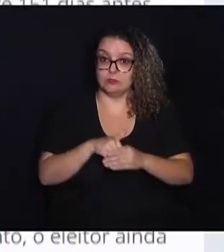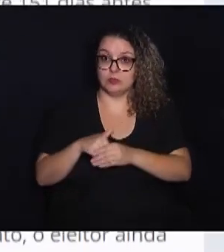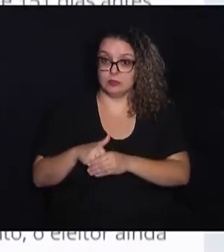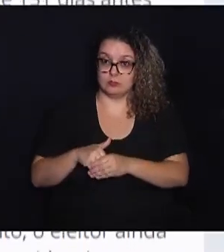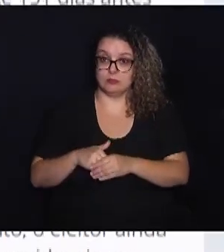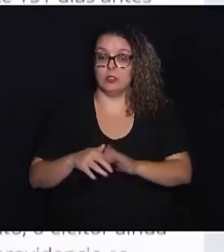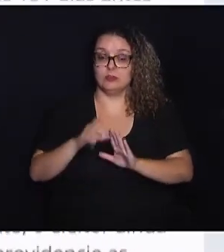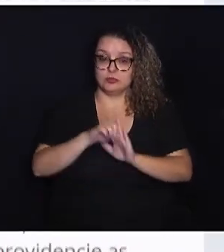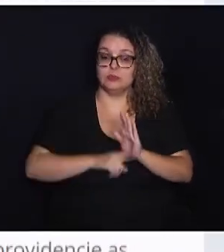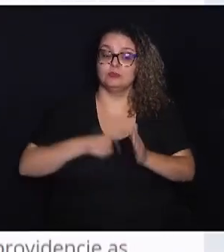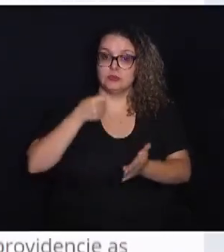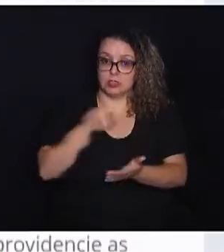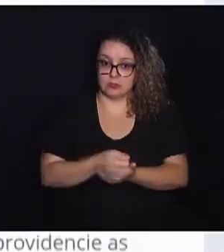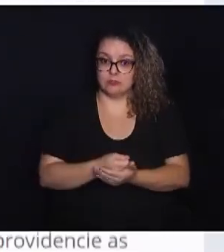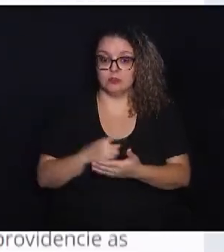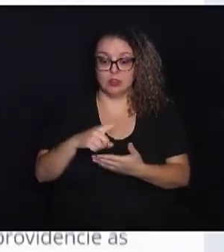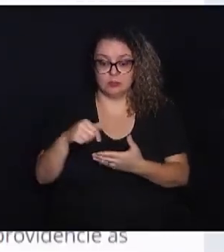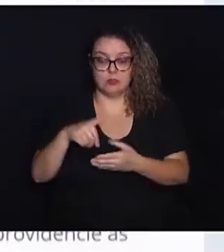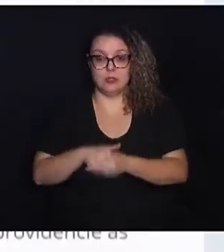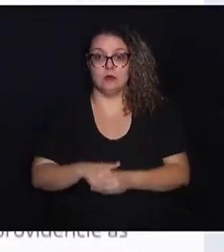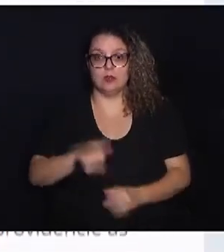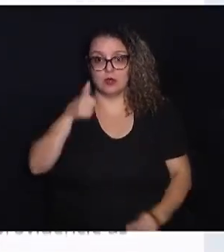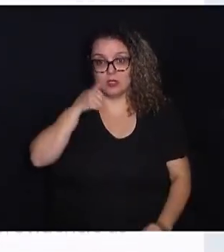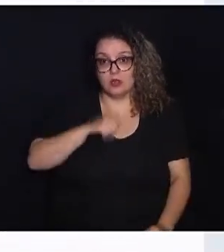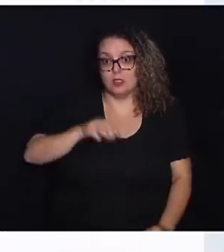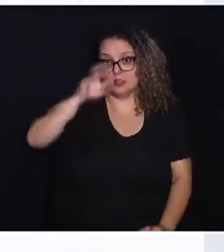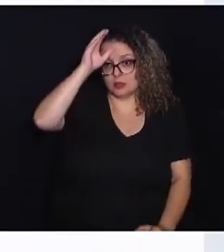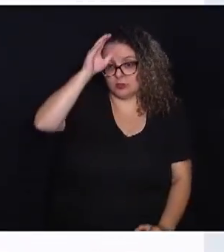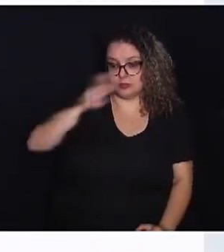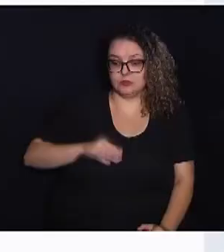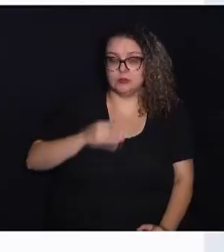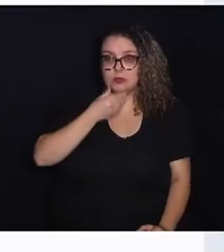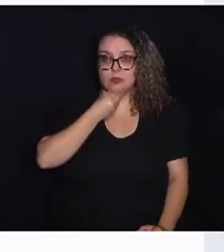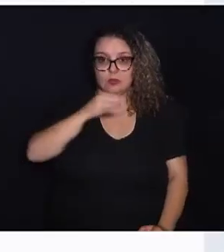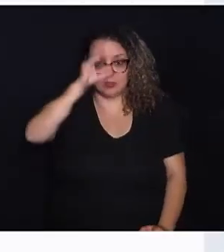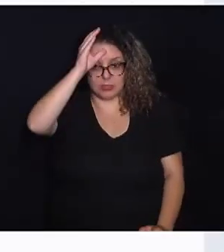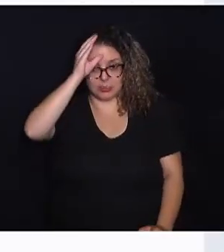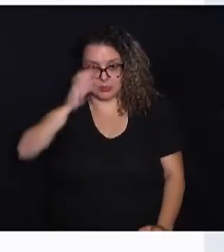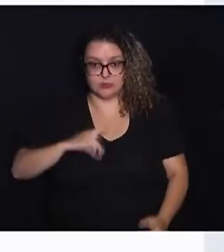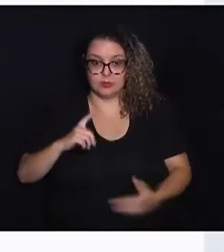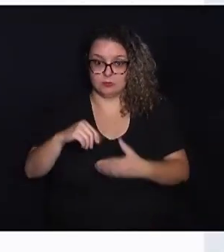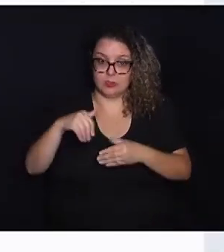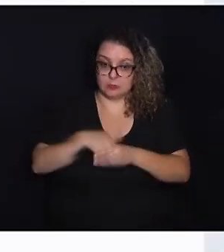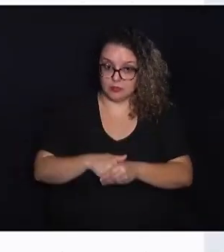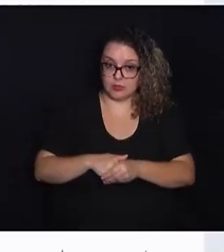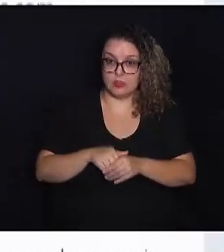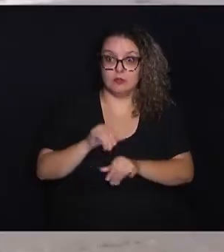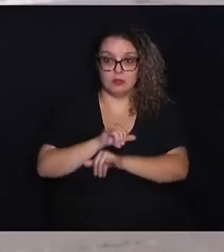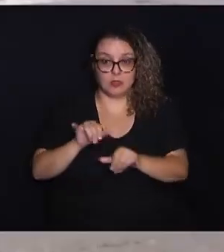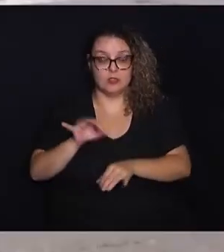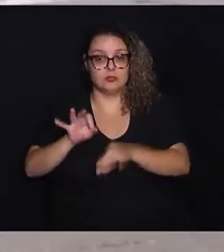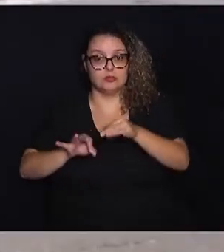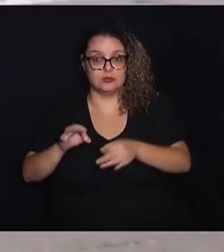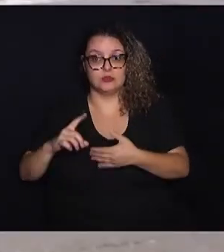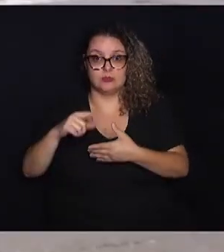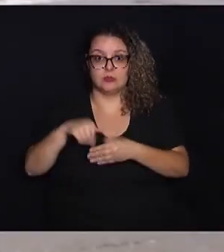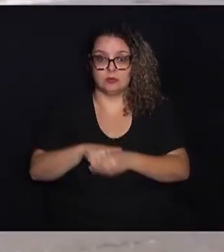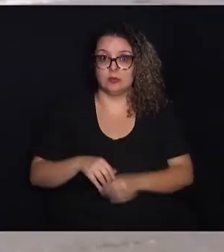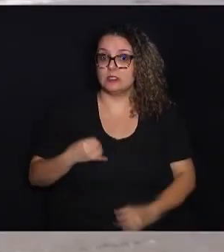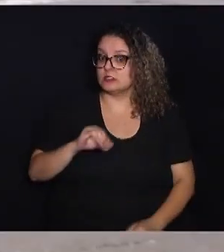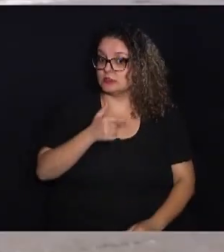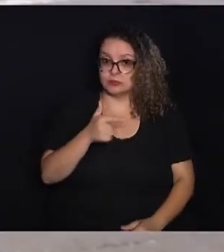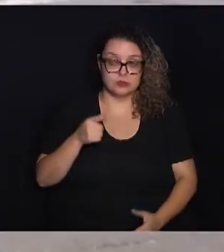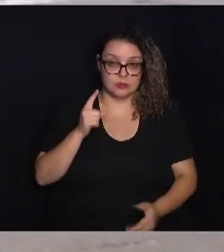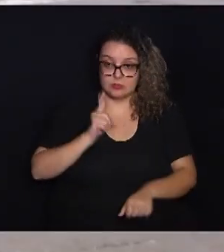direitos garantidos por lei, a eleitora ou eleitor deve declarar sua condição à Justiça Eleitoral. Se não deu tempo de